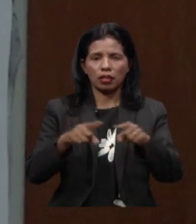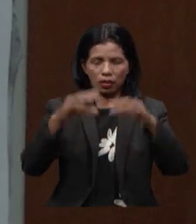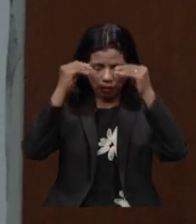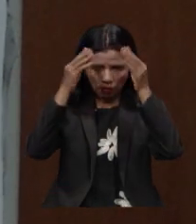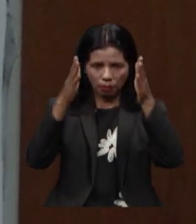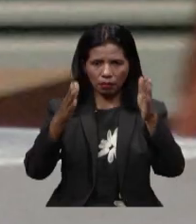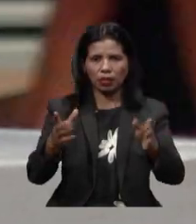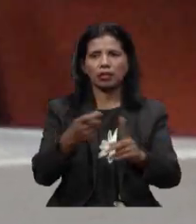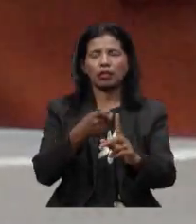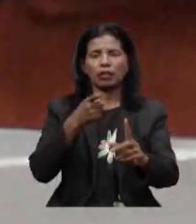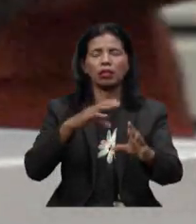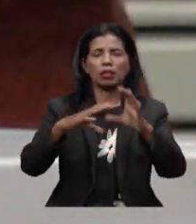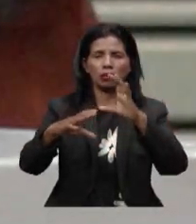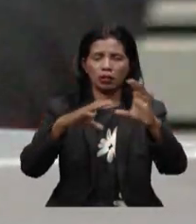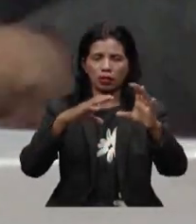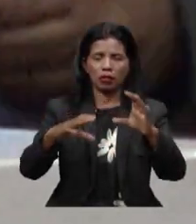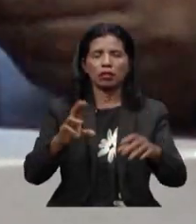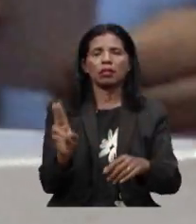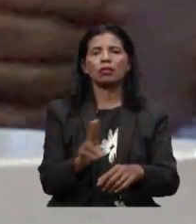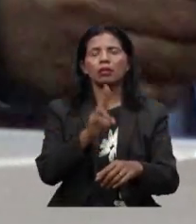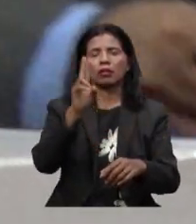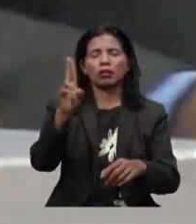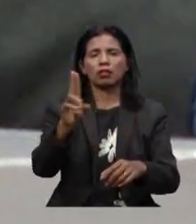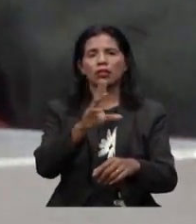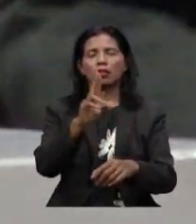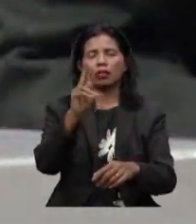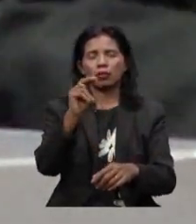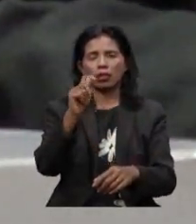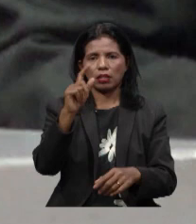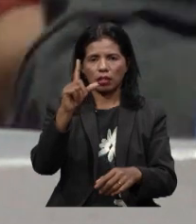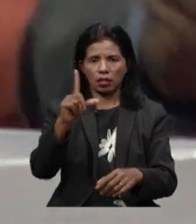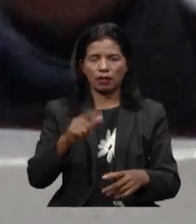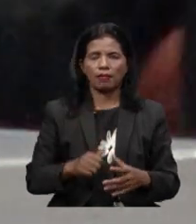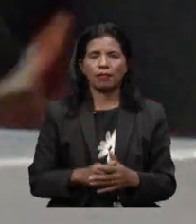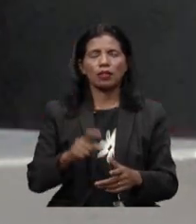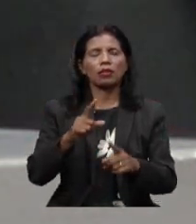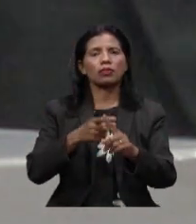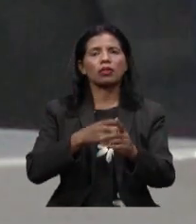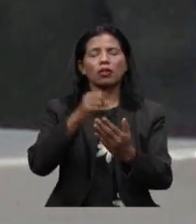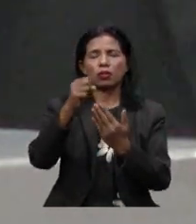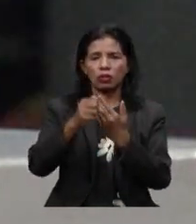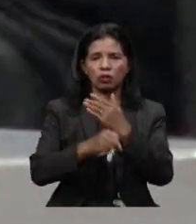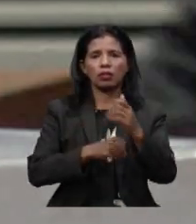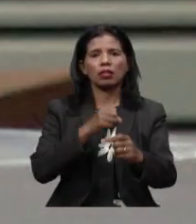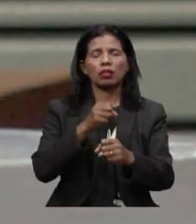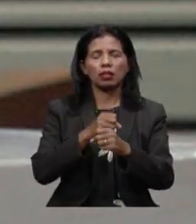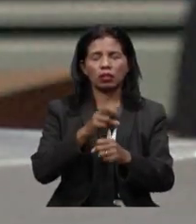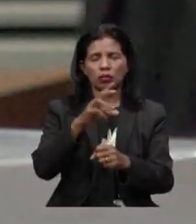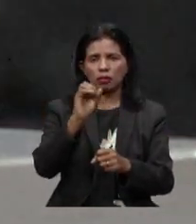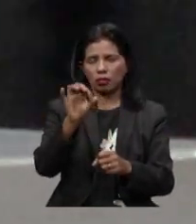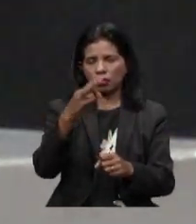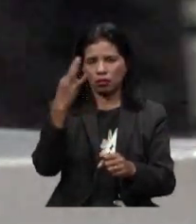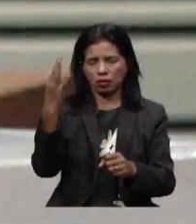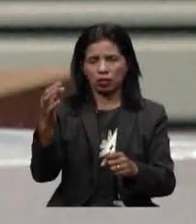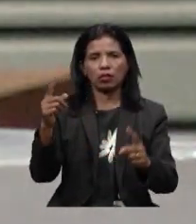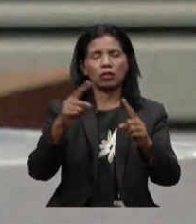convidada, comunicação social e a Universidade Oriental Timor-Lorosae. E a fulan outubro tina rihundua sanulu resinen, to